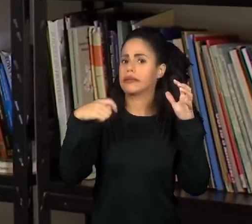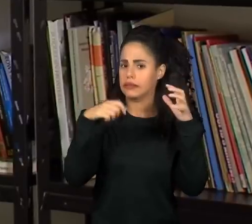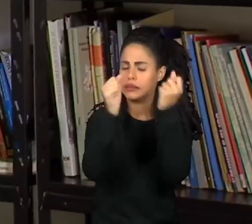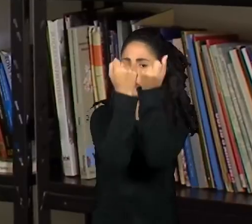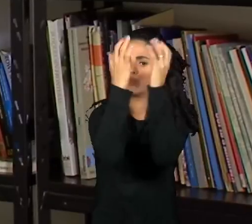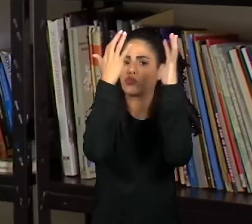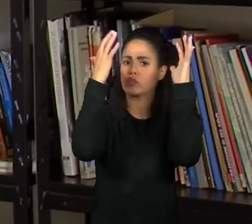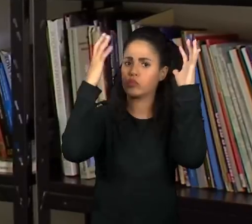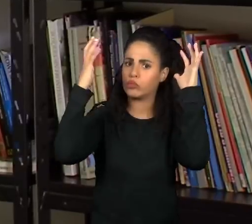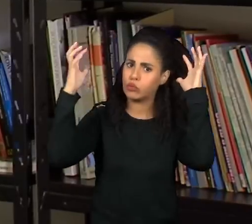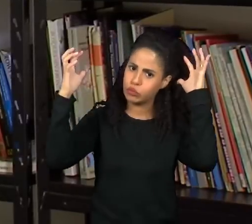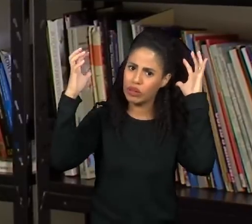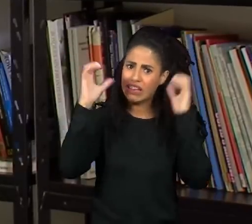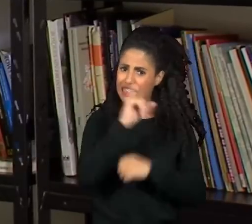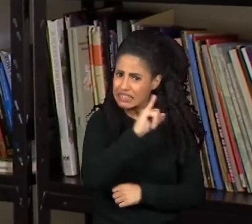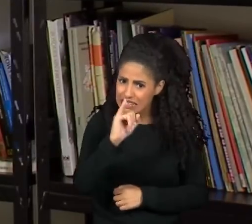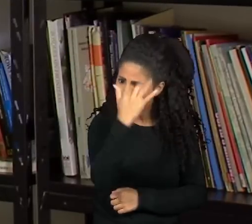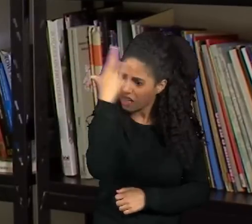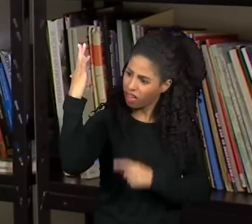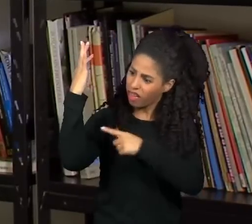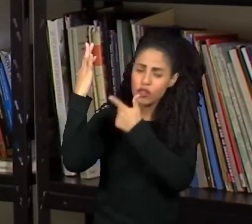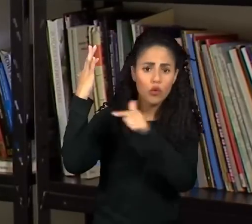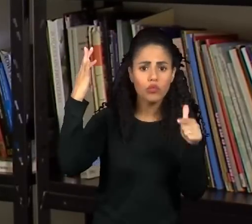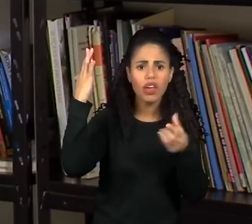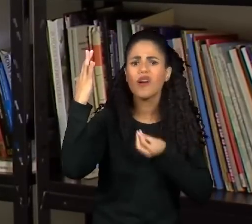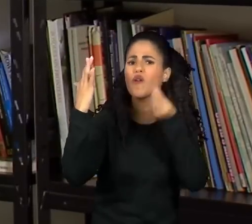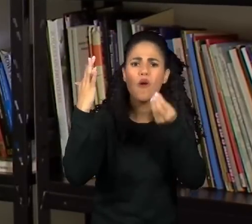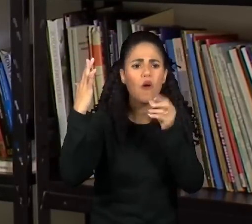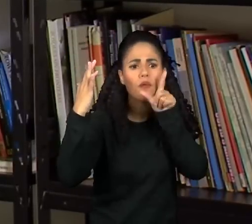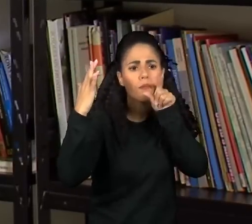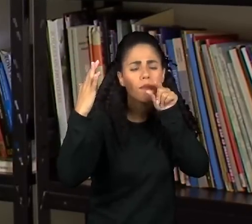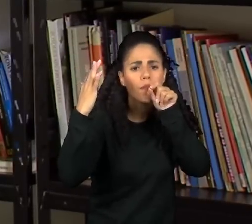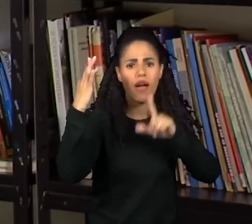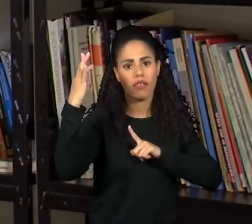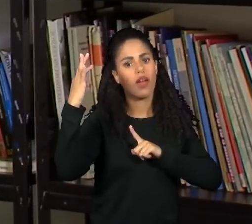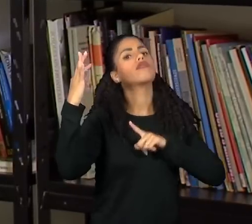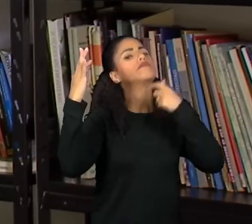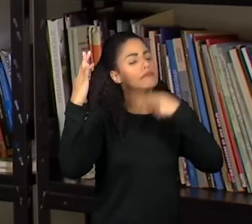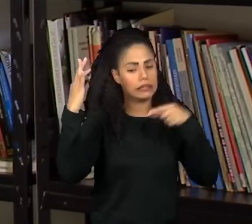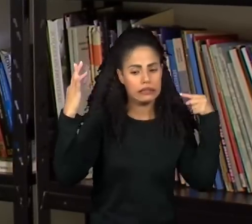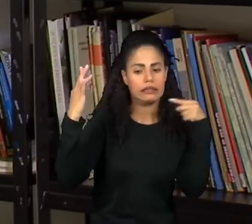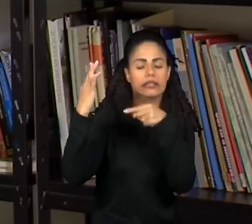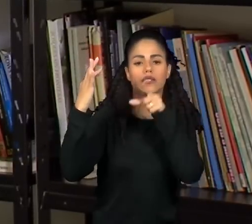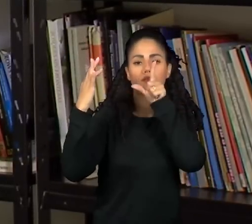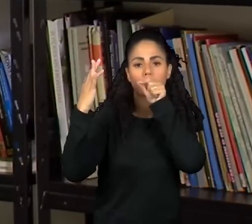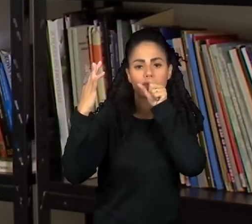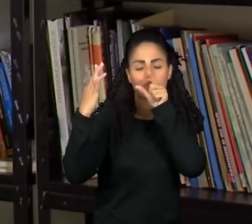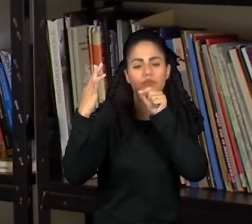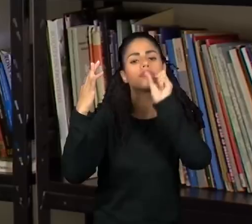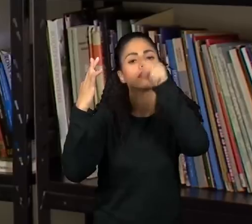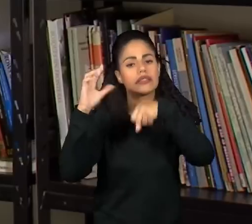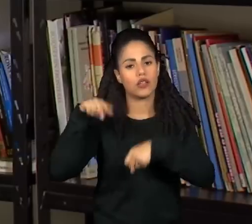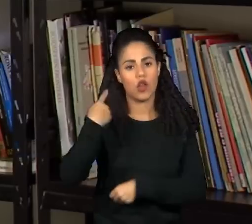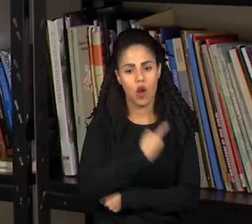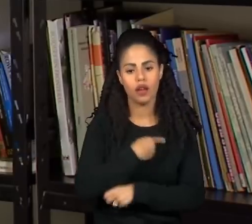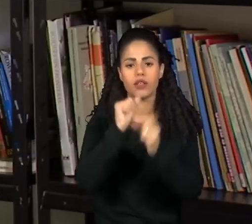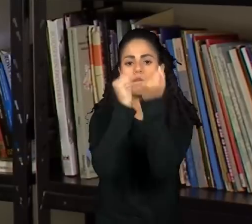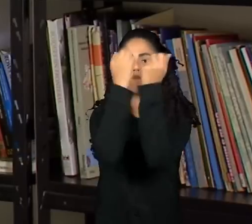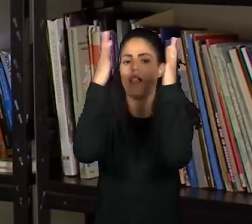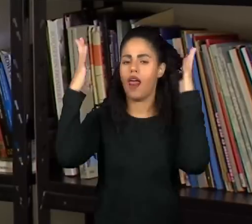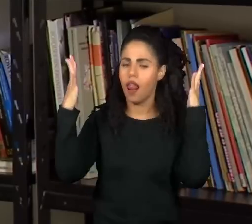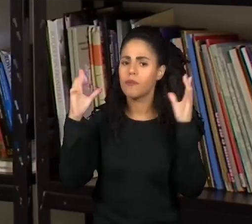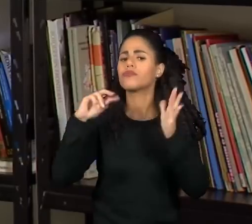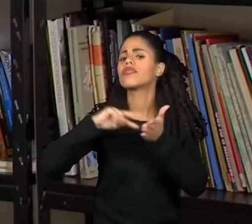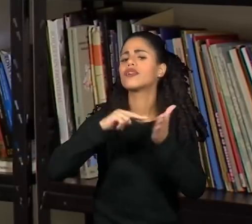tem sabiá. Então, a presença do sabiá, de uma forma ou de outra, é um indicador de que a gente está com uma qualidade